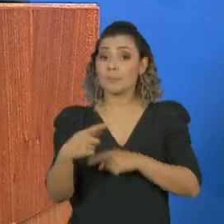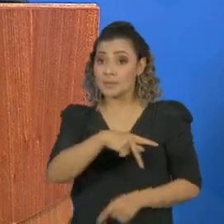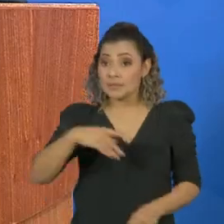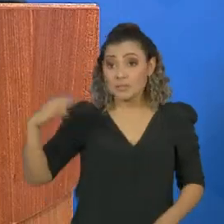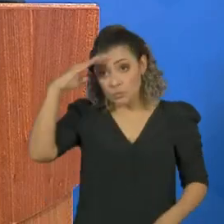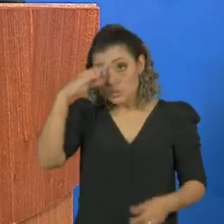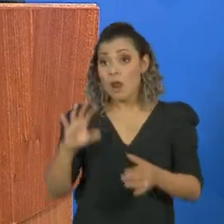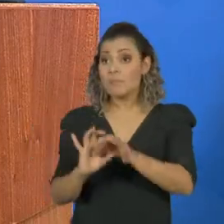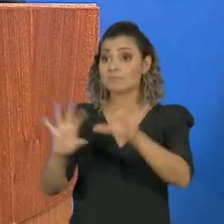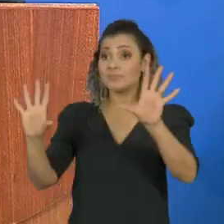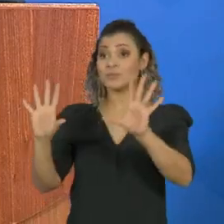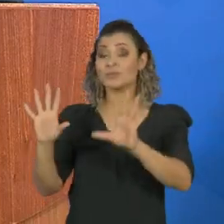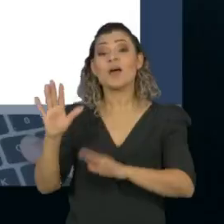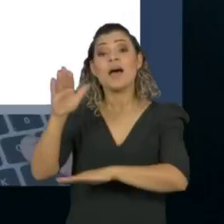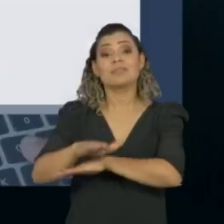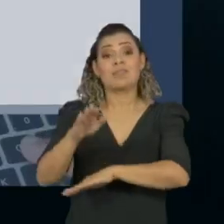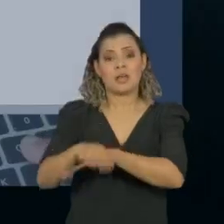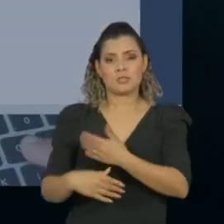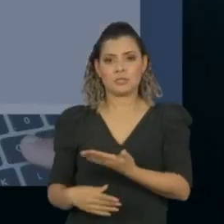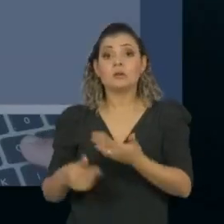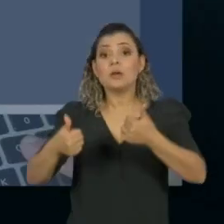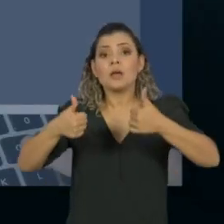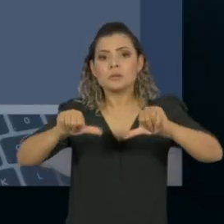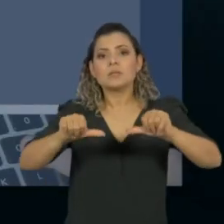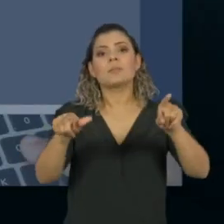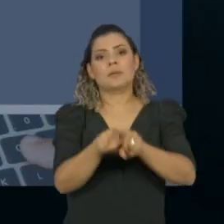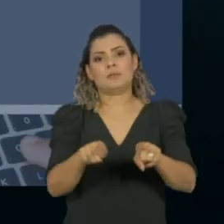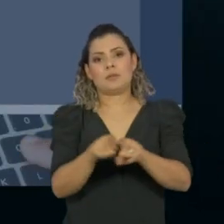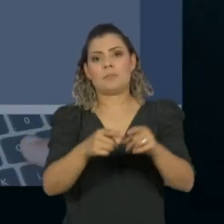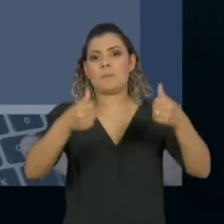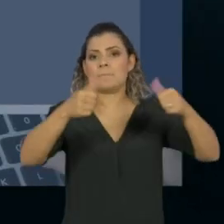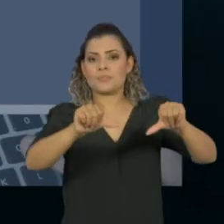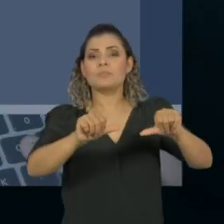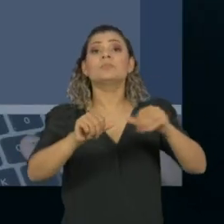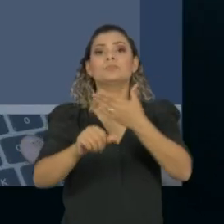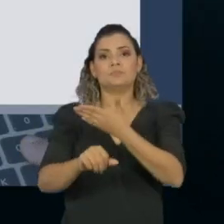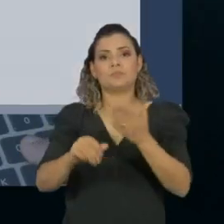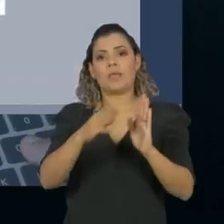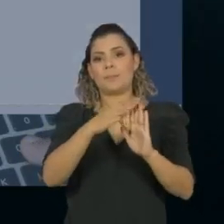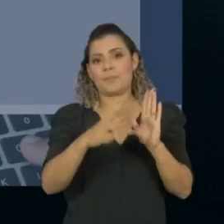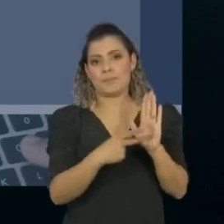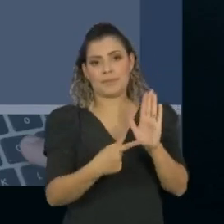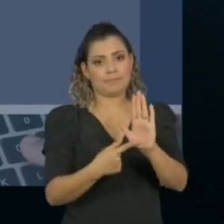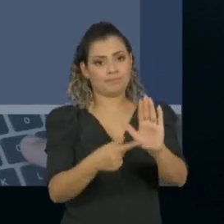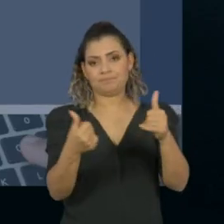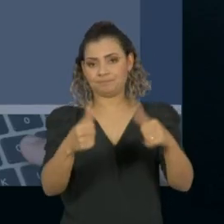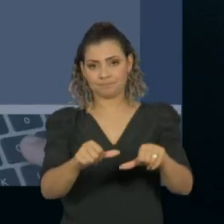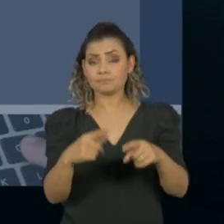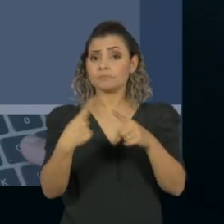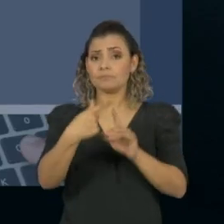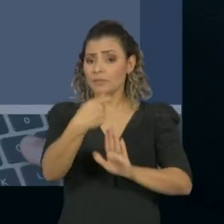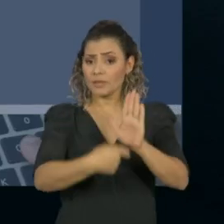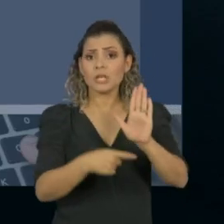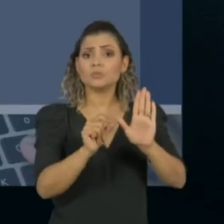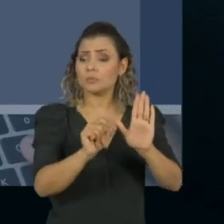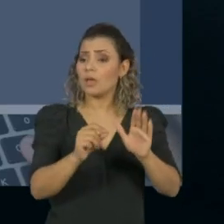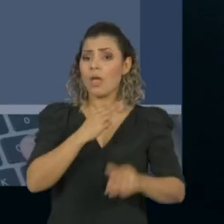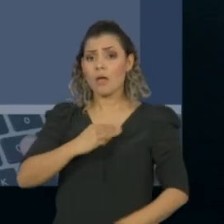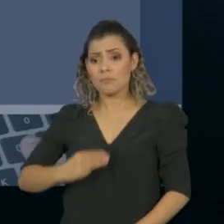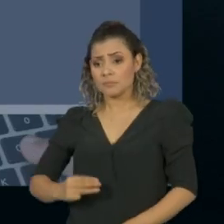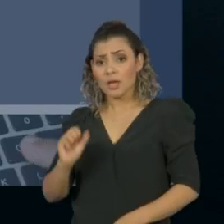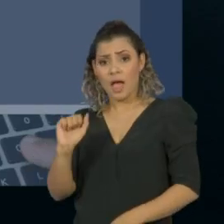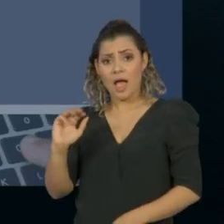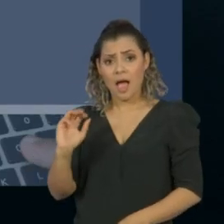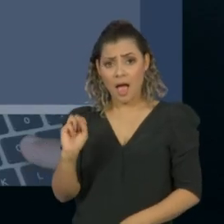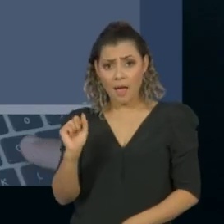pelo presidente jair bolsonaro no meio da tarde o cancelamento também precisou ser feito por meio de uma mp o texto original dava poderes ao ministro